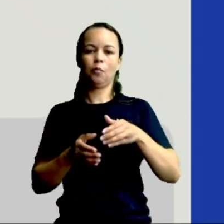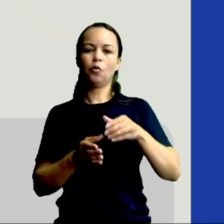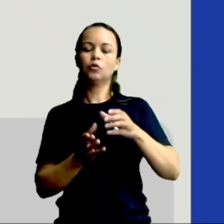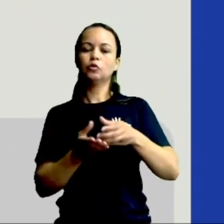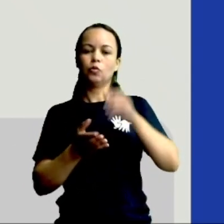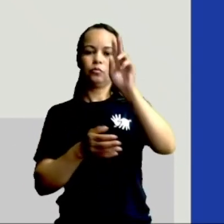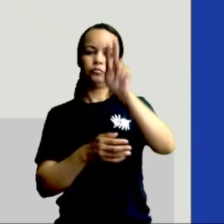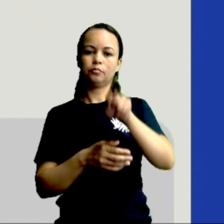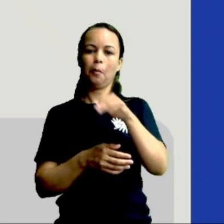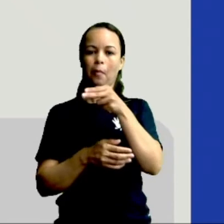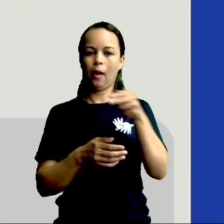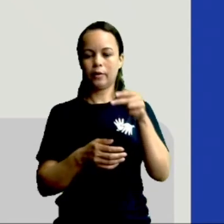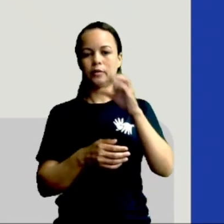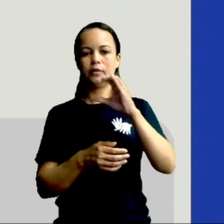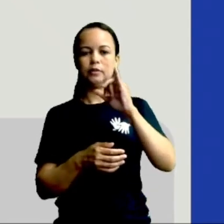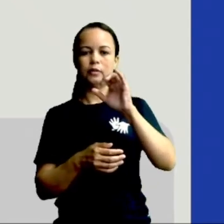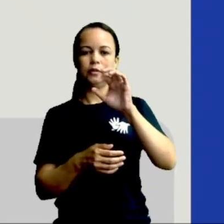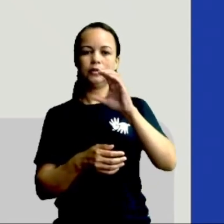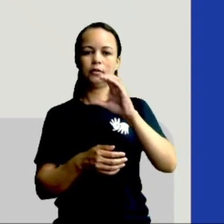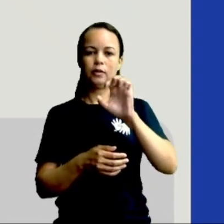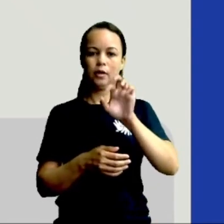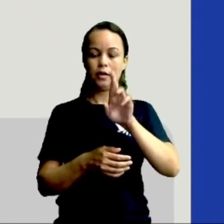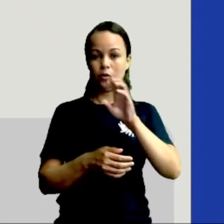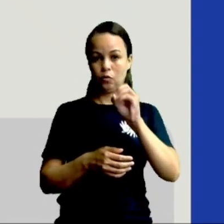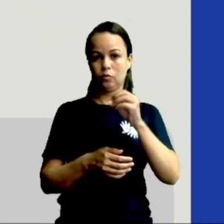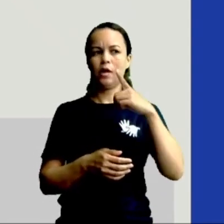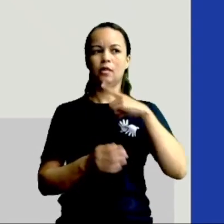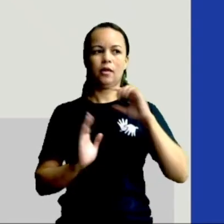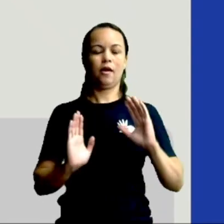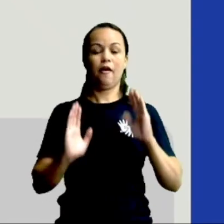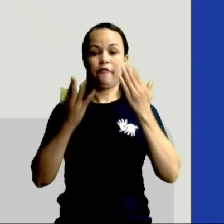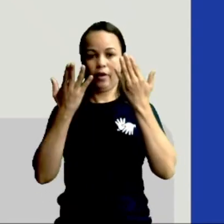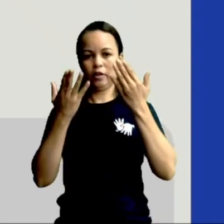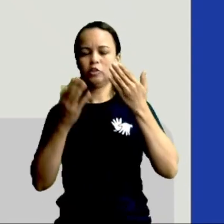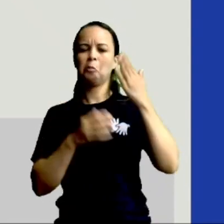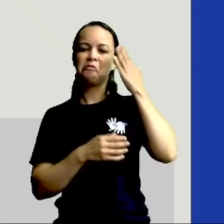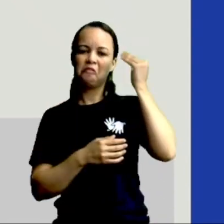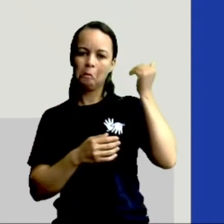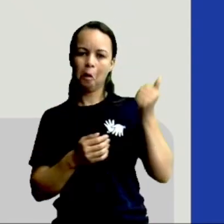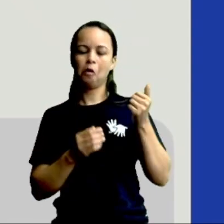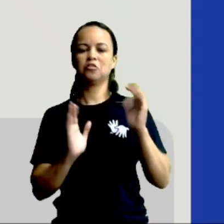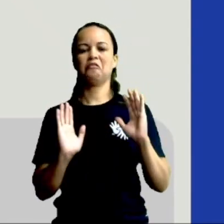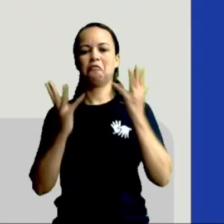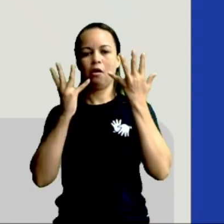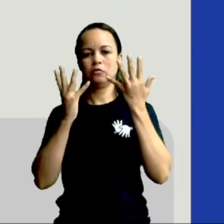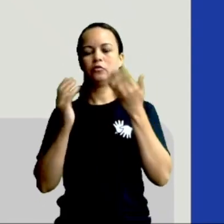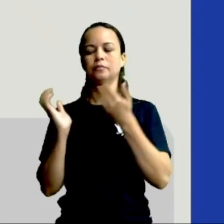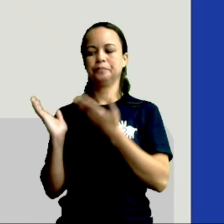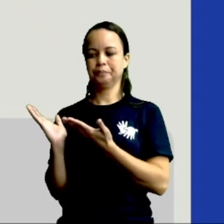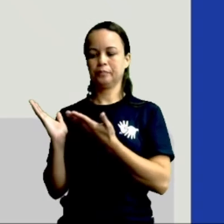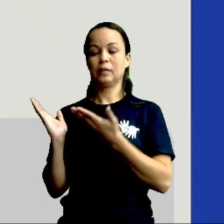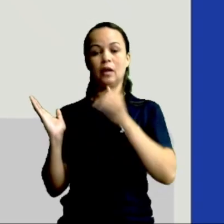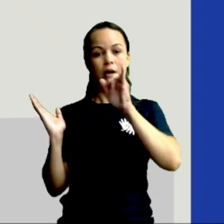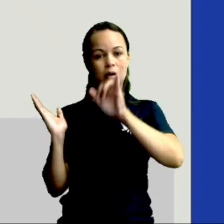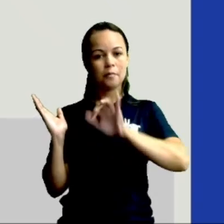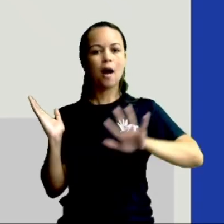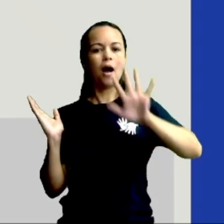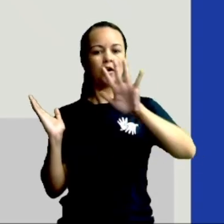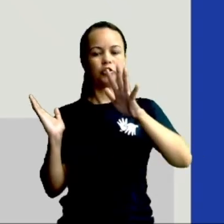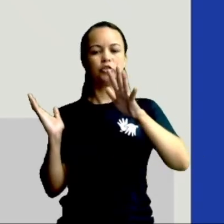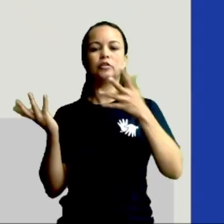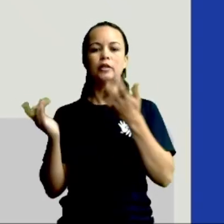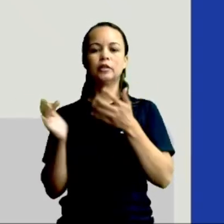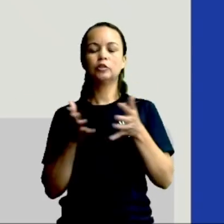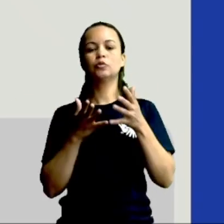Cícero, nós temos a festa de Padre Cícero, muito famosa também. E essa imagem que eu trouxe para vocês é justamente a